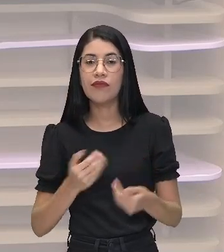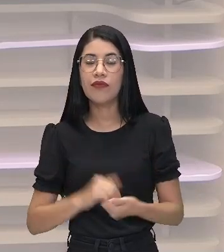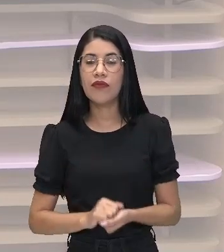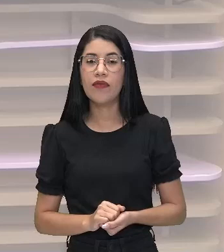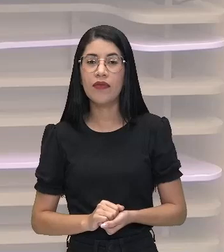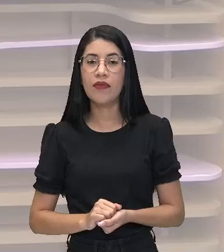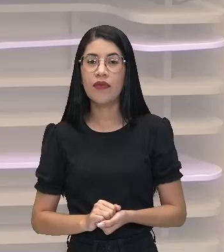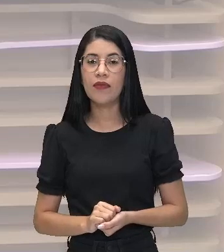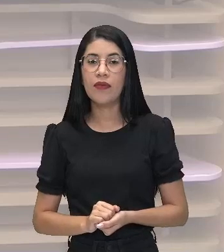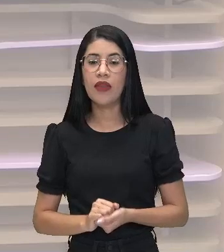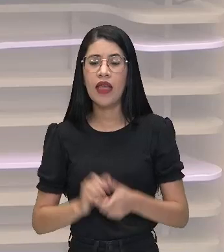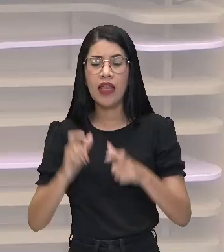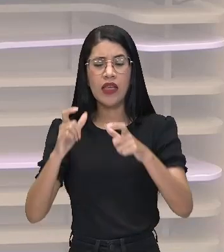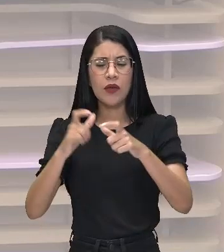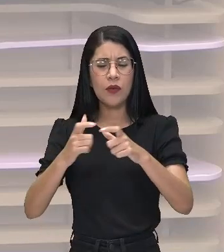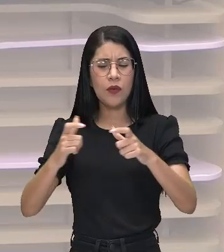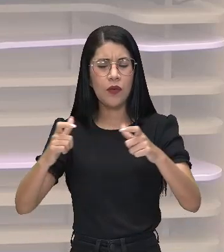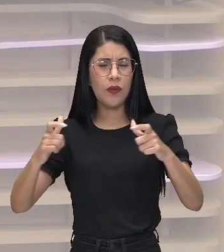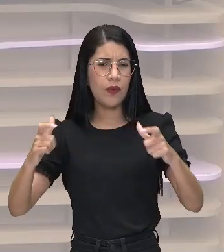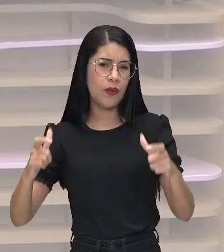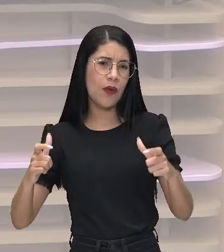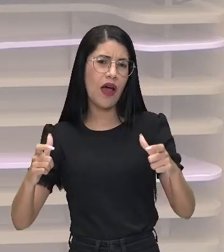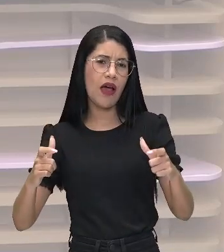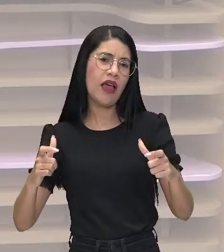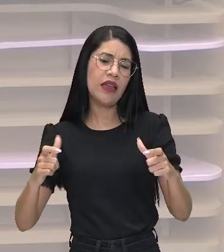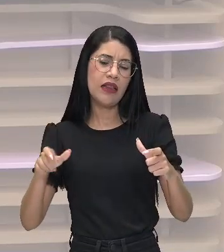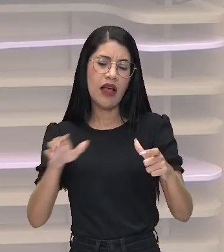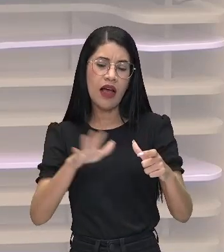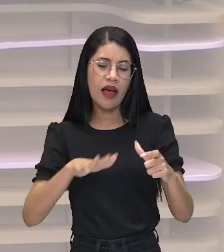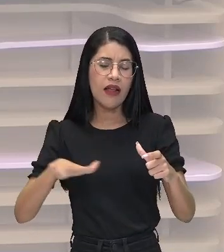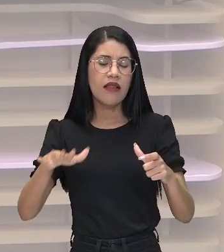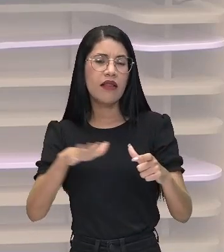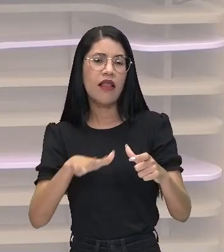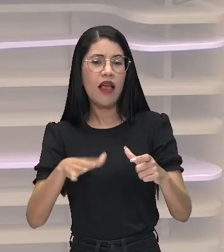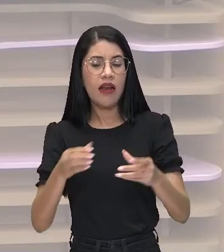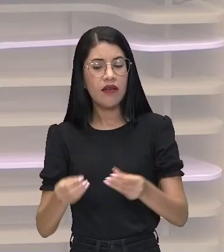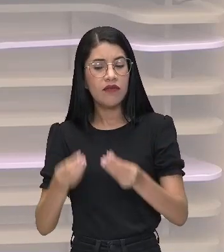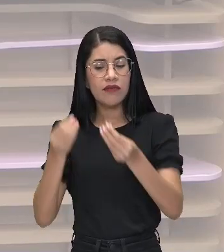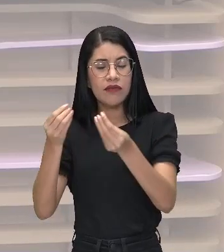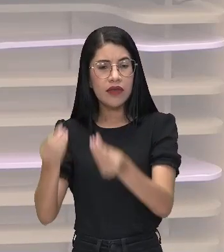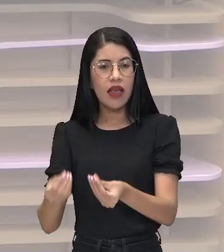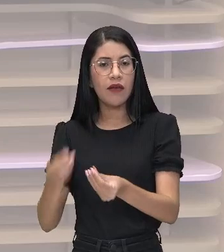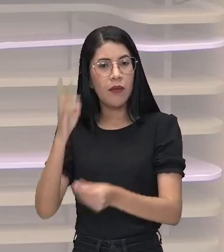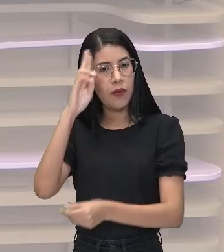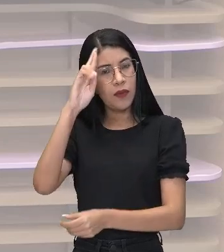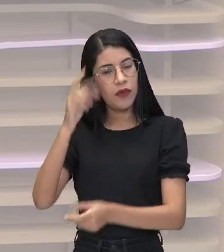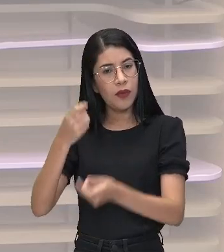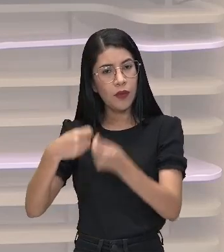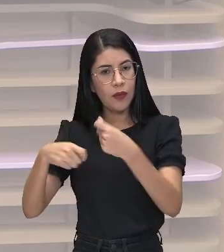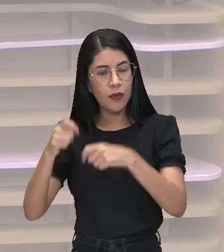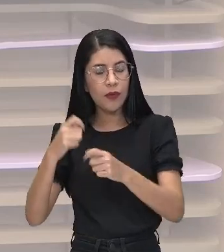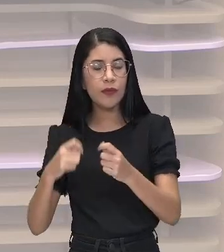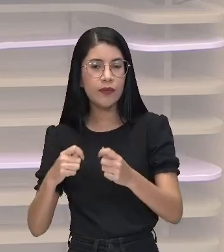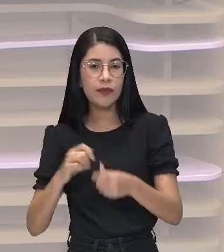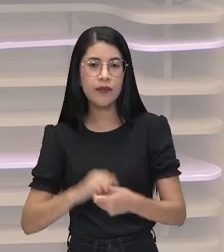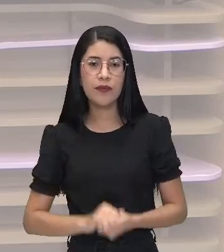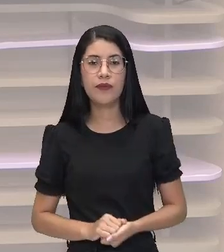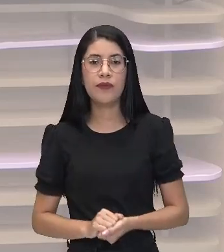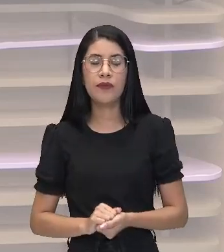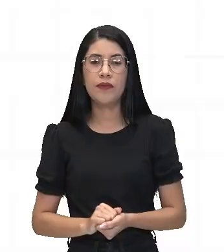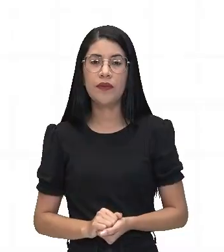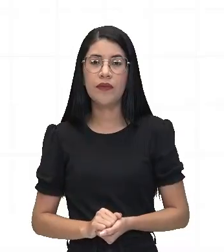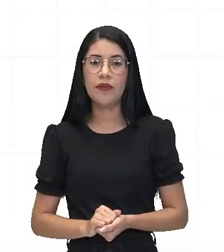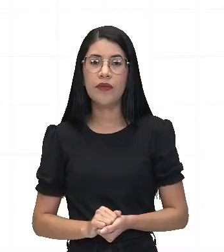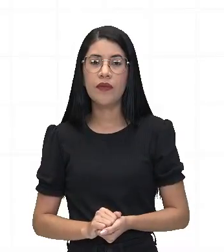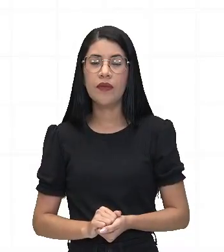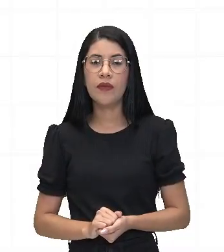grandes latifúndios, né? Grandes pedaços de terras ficaram nas mãos, né? Desses donatários, como a gente observa. As